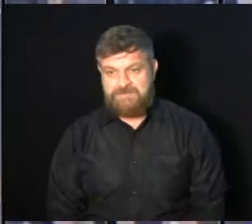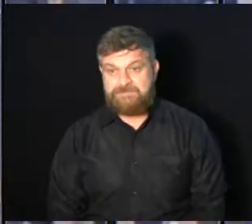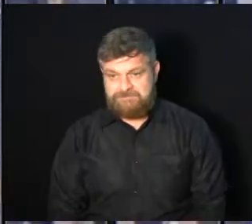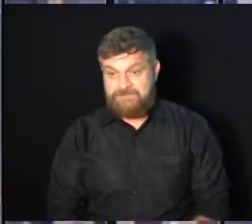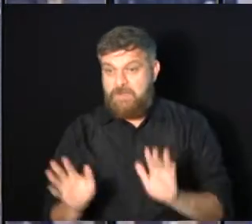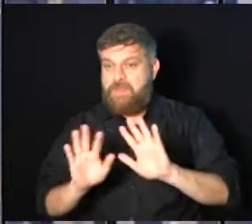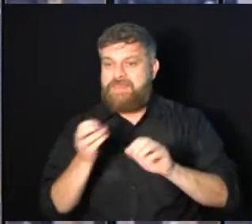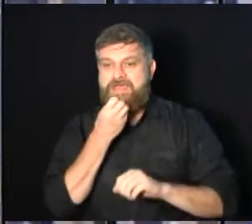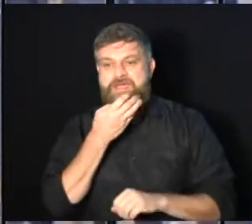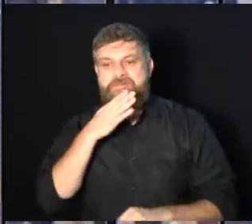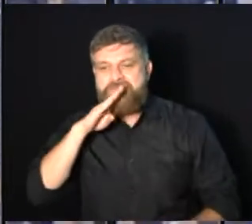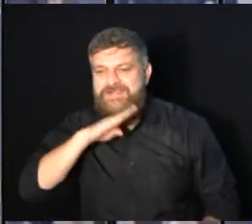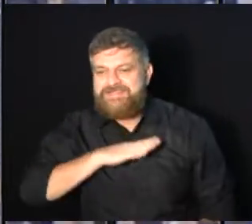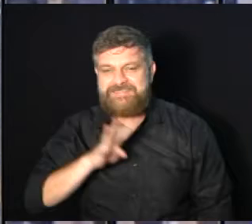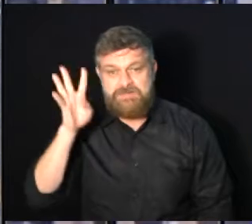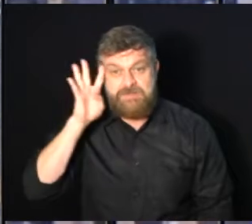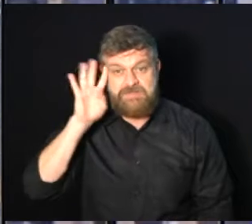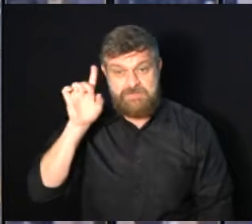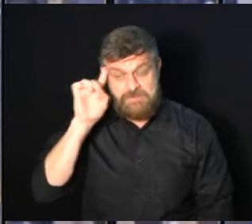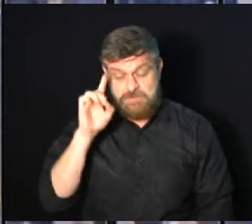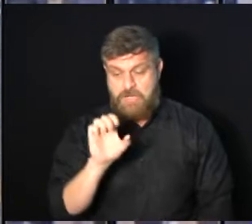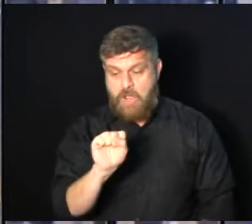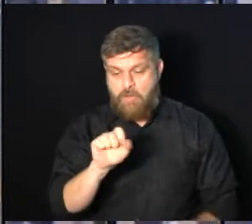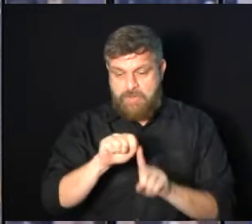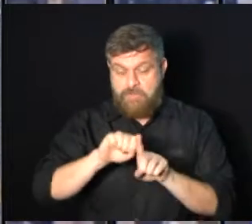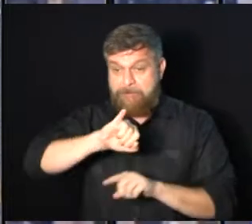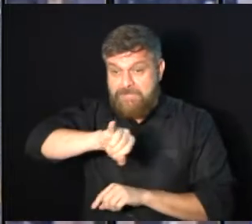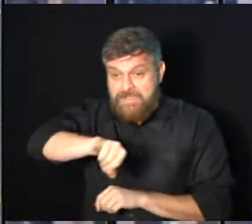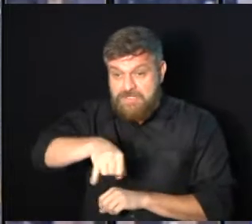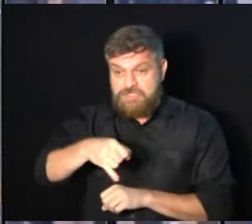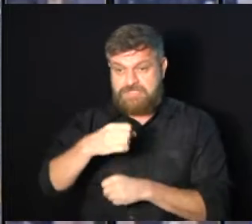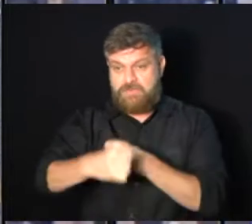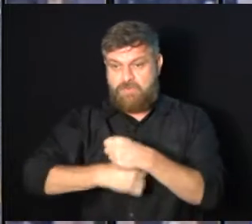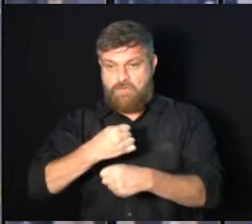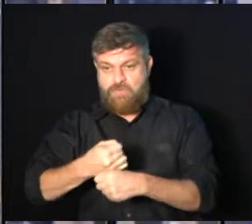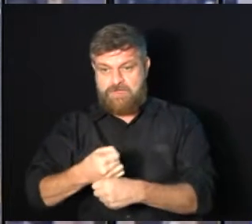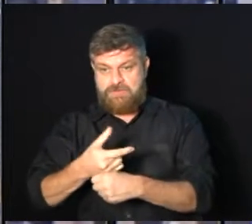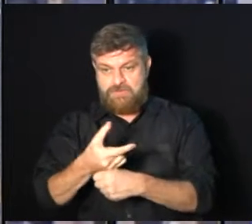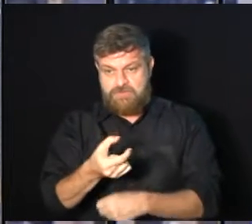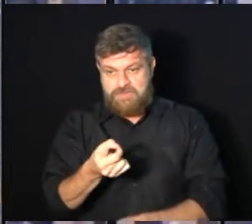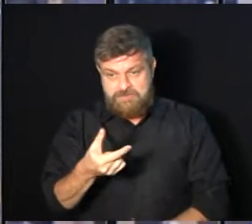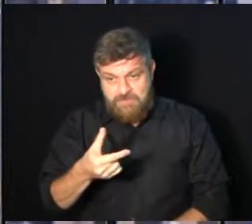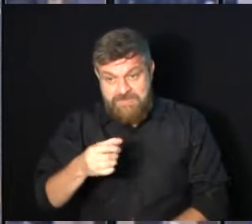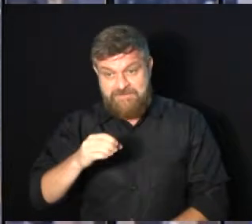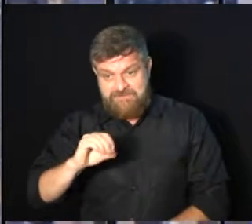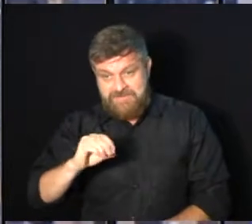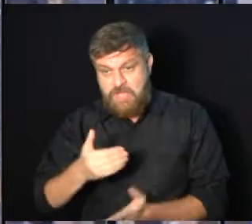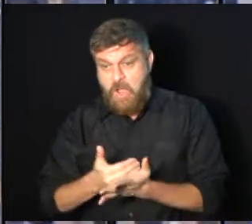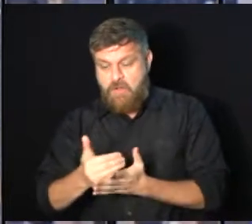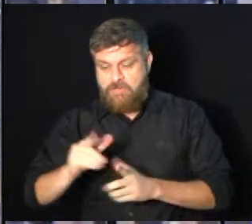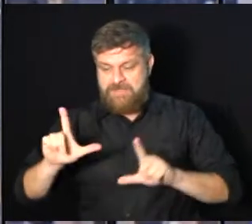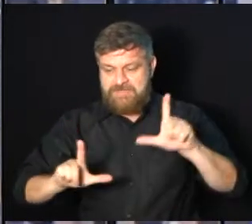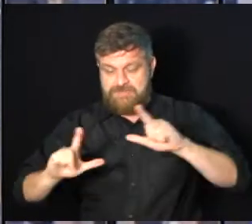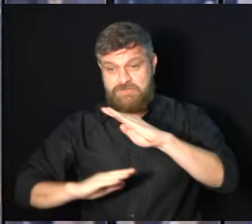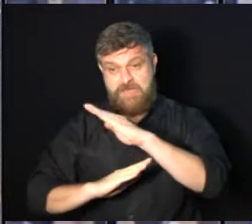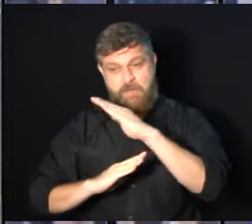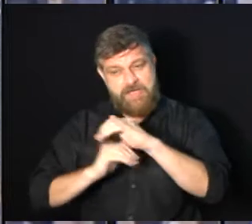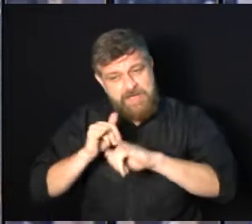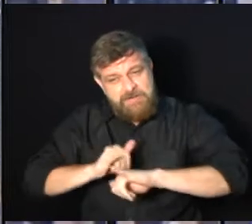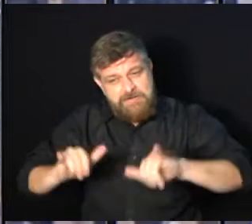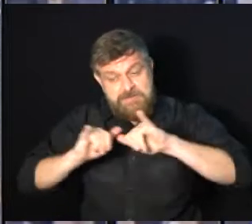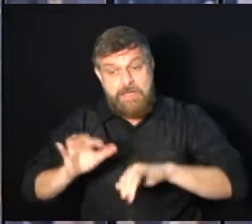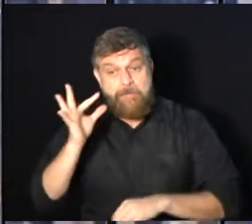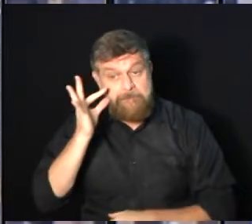Olá, boa tarde. Quarta-feira, dia 8 de janeiro de 2020. Está no ar o Jornal Câmara Notícia,